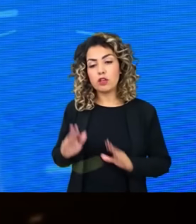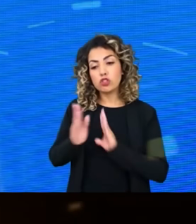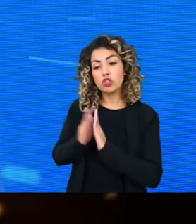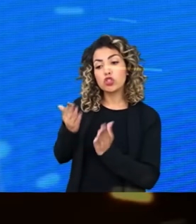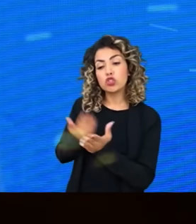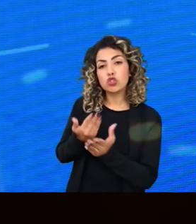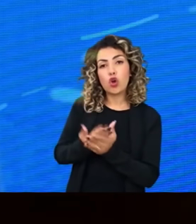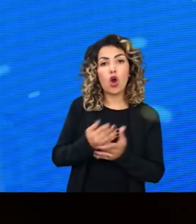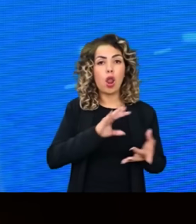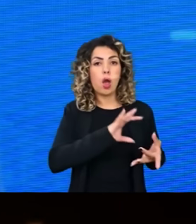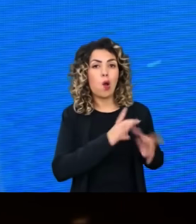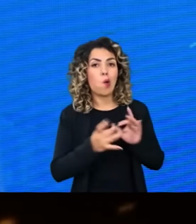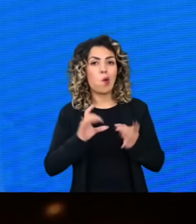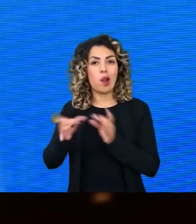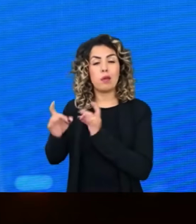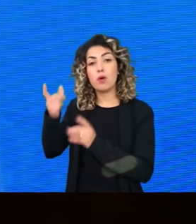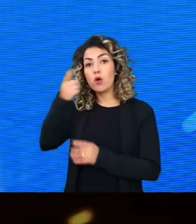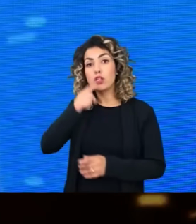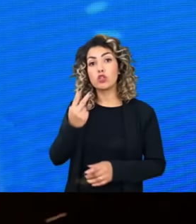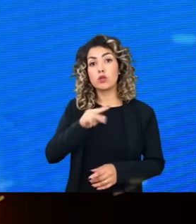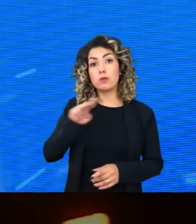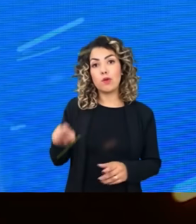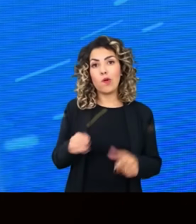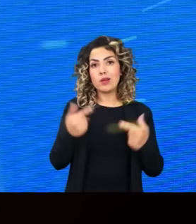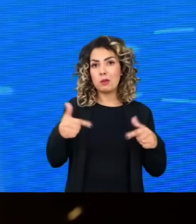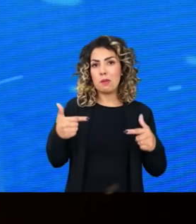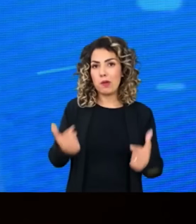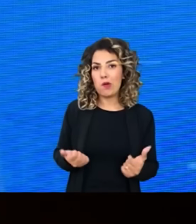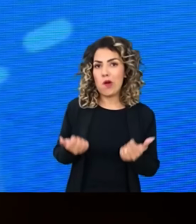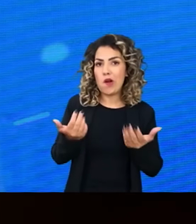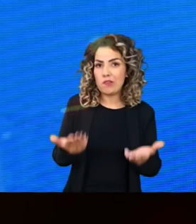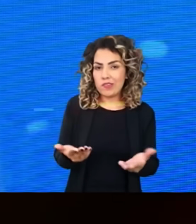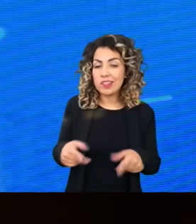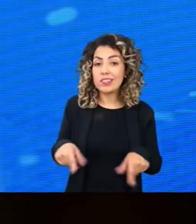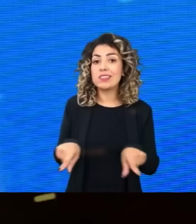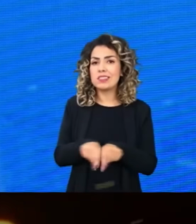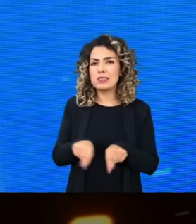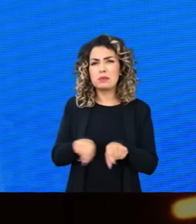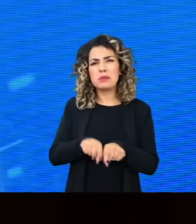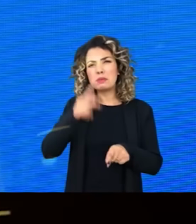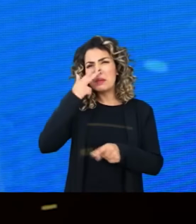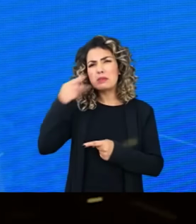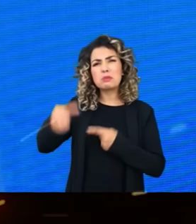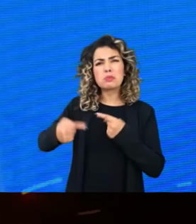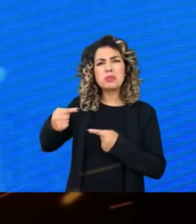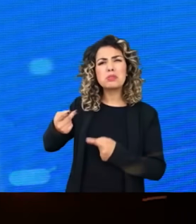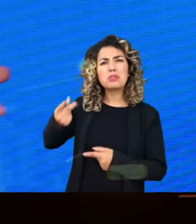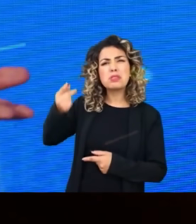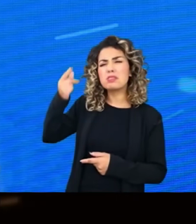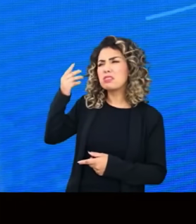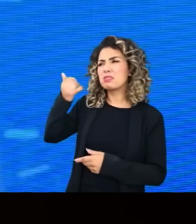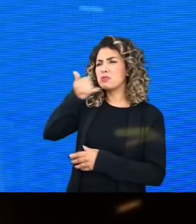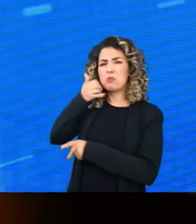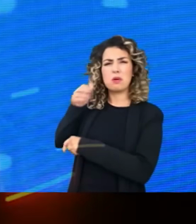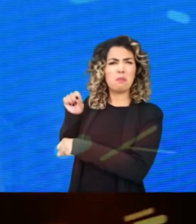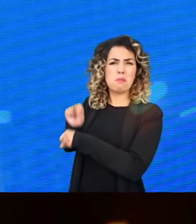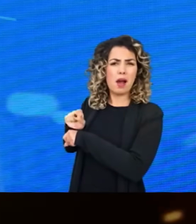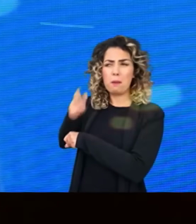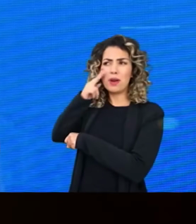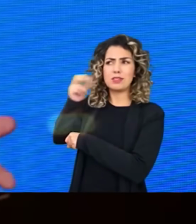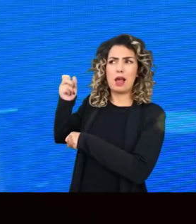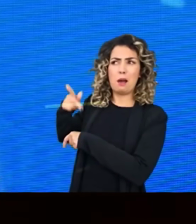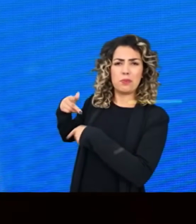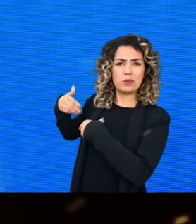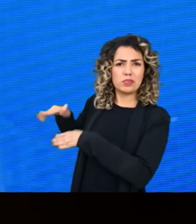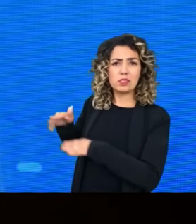empregos nós vamos aposentar esse modelo de política velha Eu nunca toquei nada de ninguém que não tinha dinheiro nem para pagar advogado